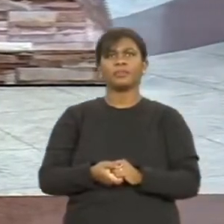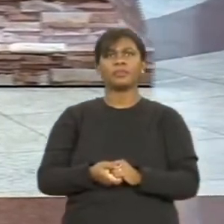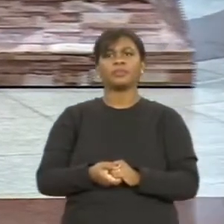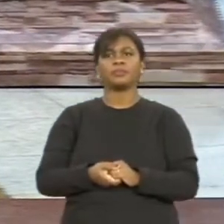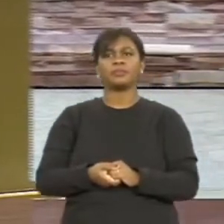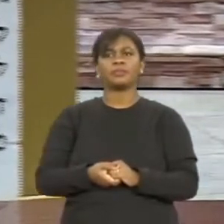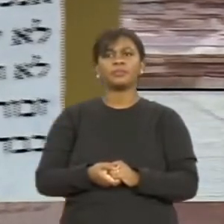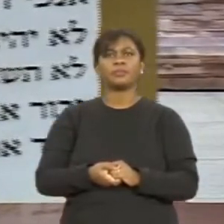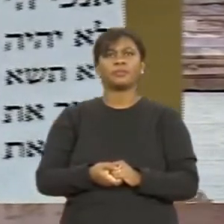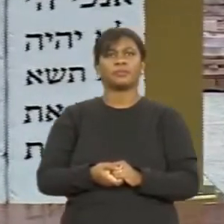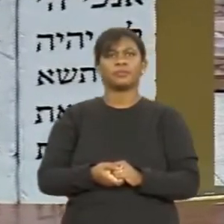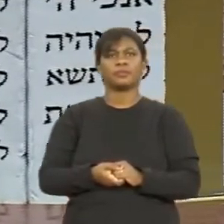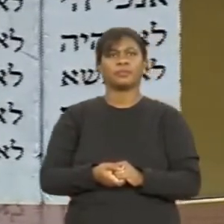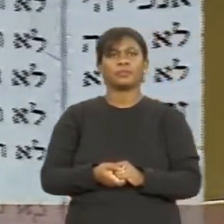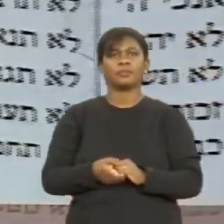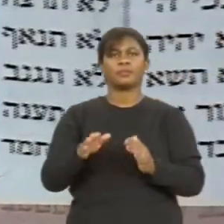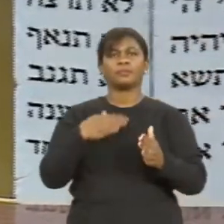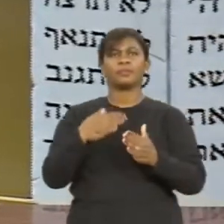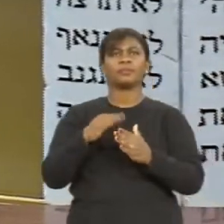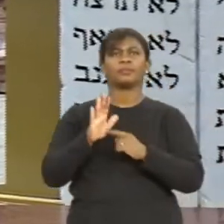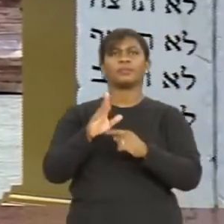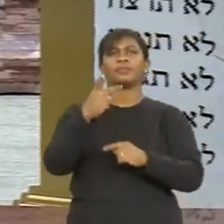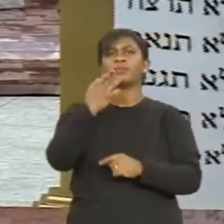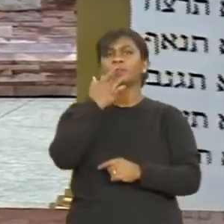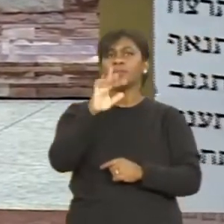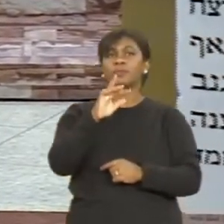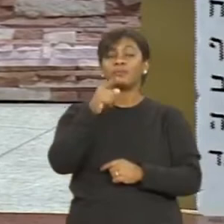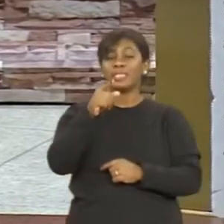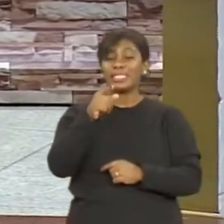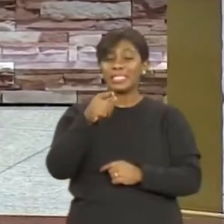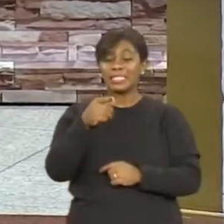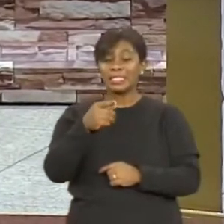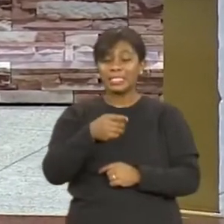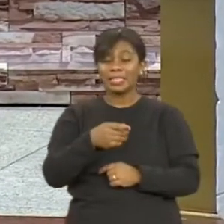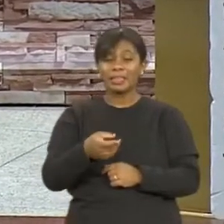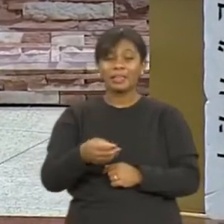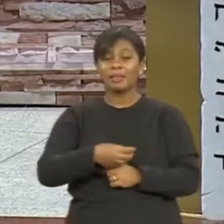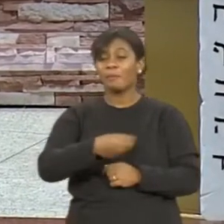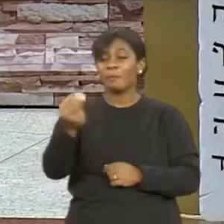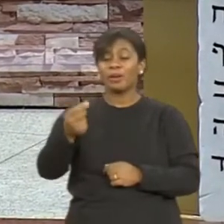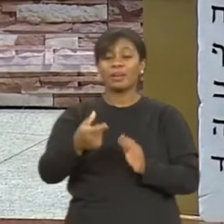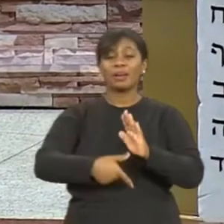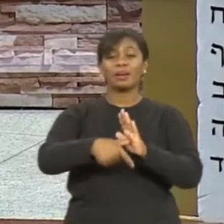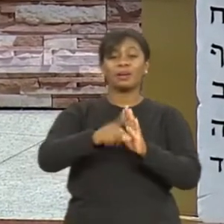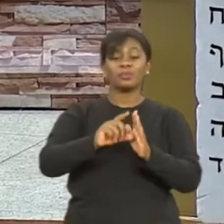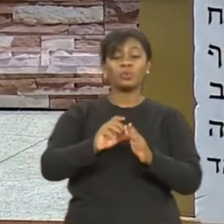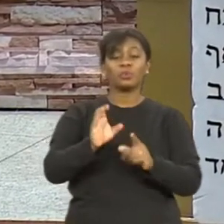Tudo mostra seu temor. Você sair antes do culto acabar, mostra que você não tem